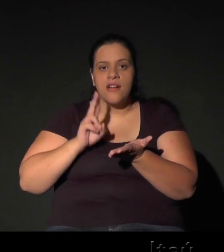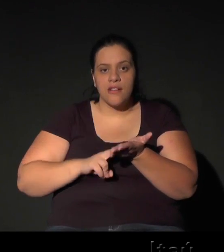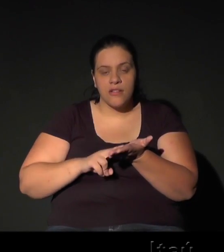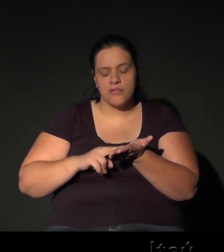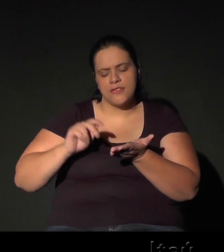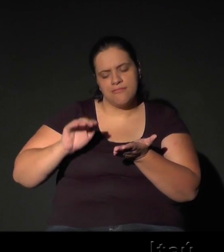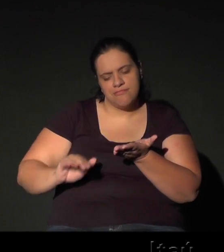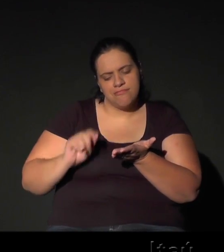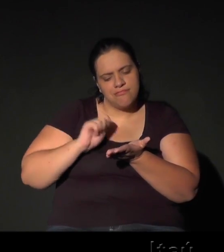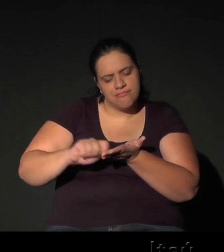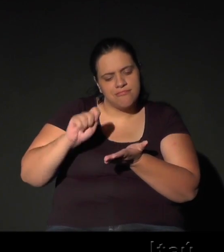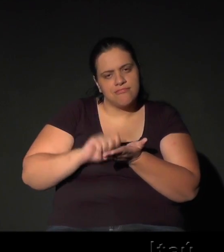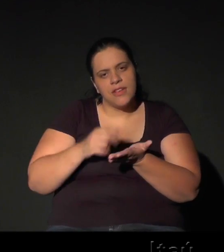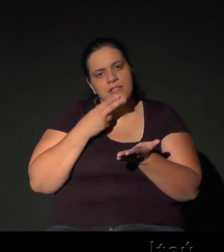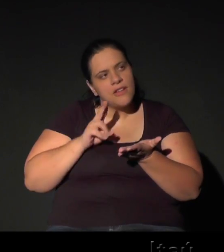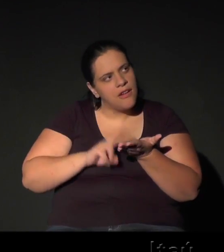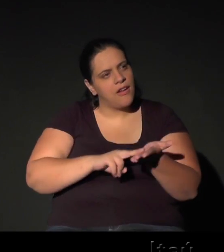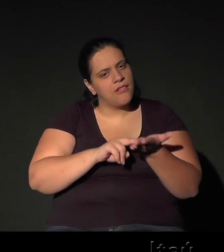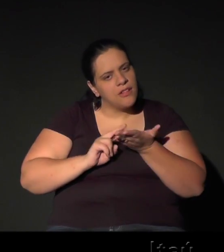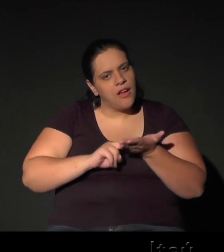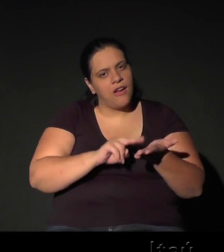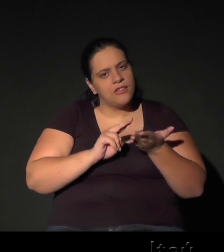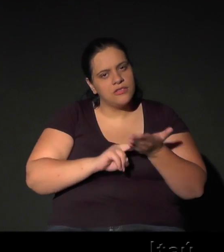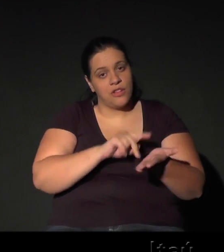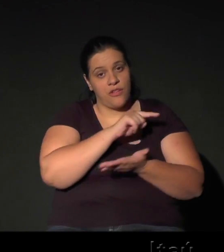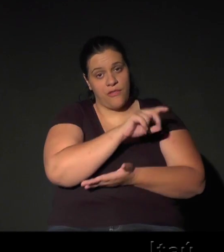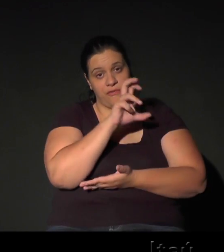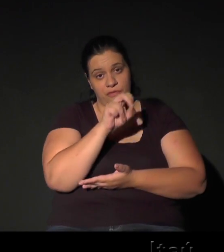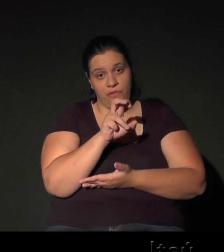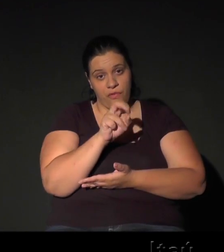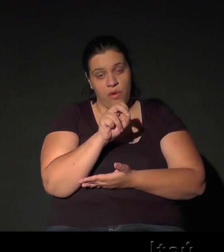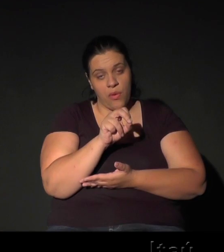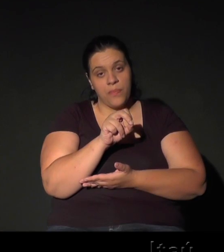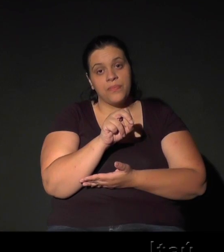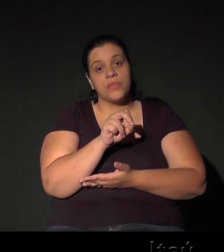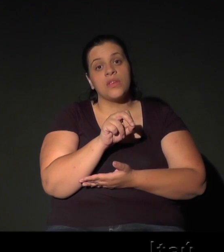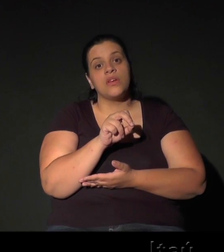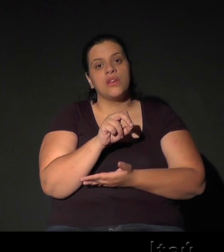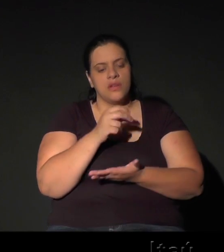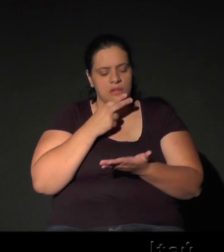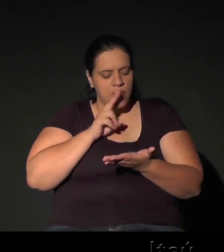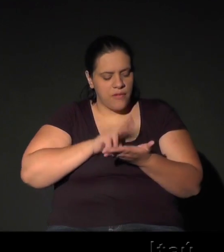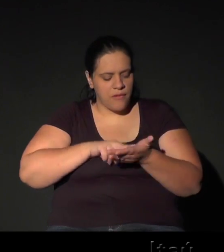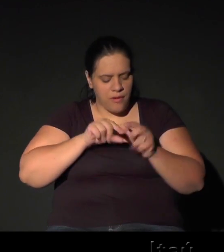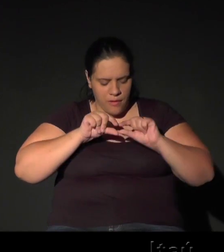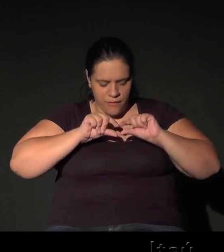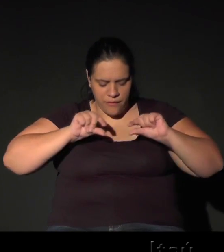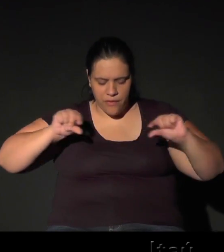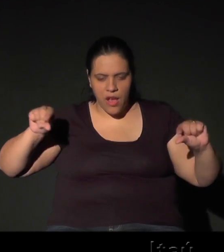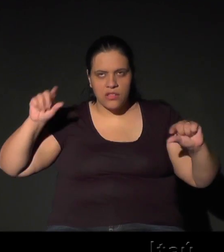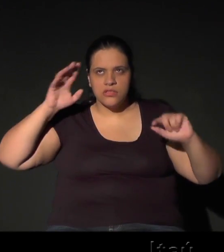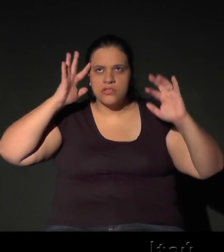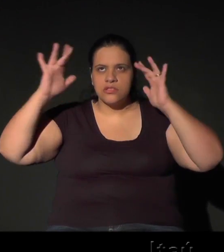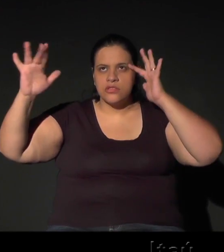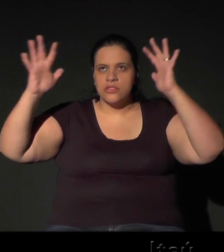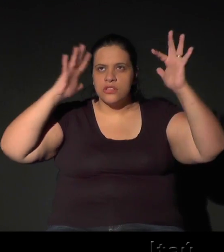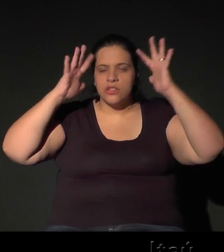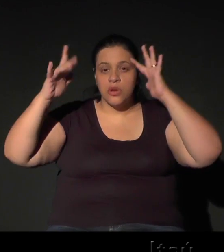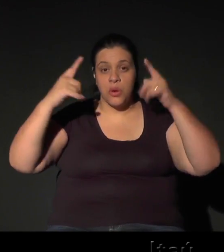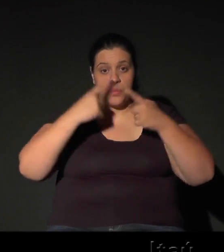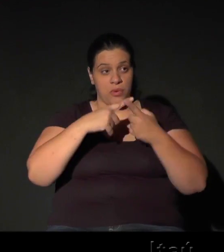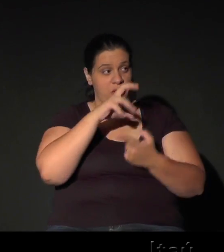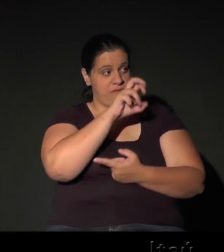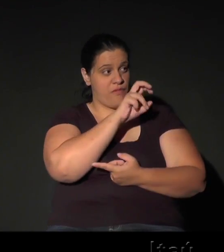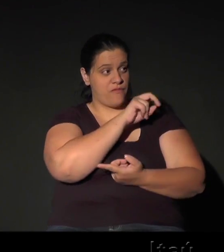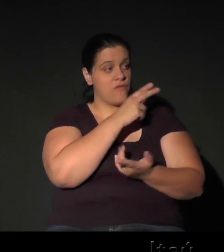cartas para minha avó e viajava naquelas frases né Que Ela mandava